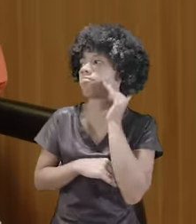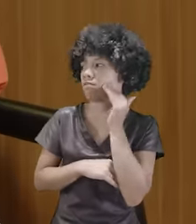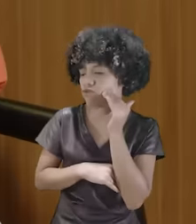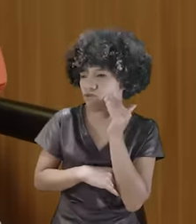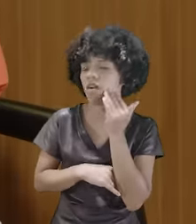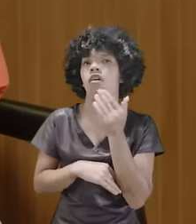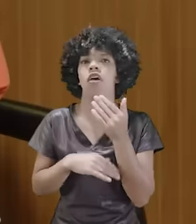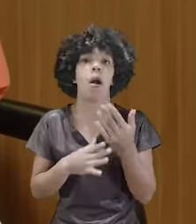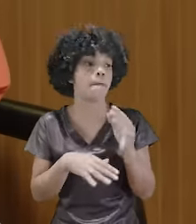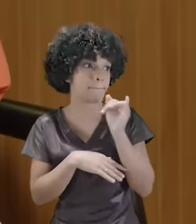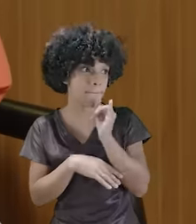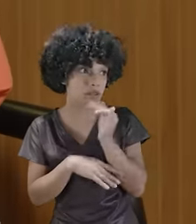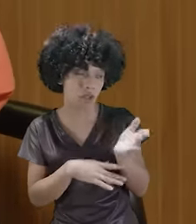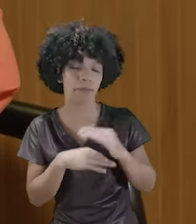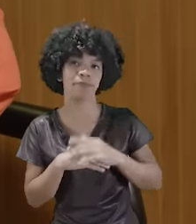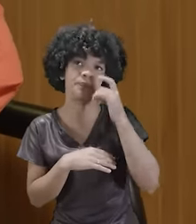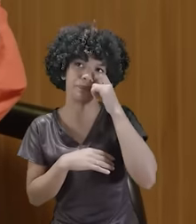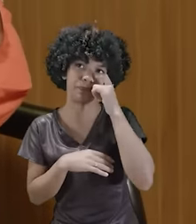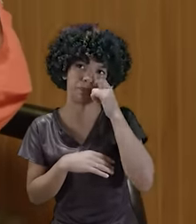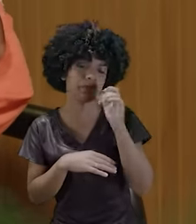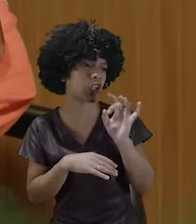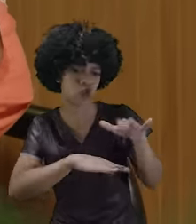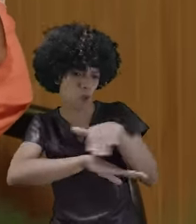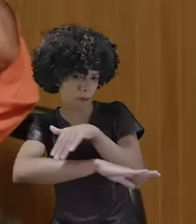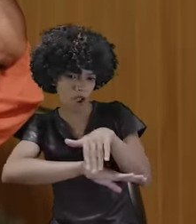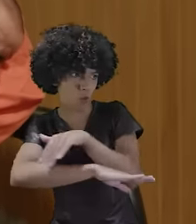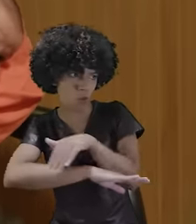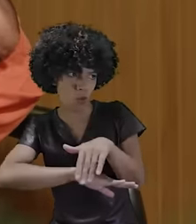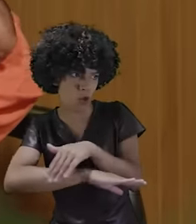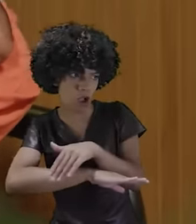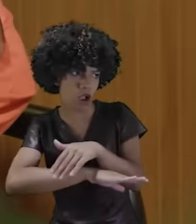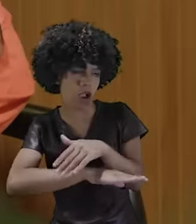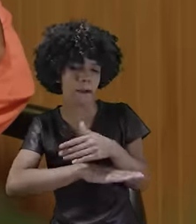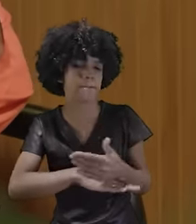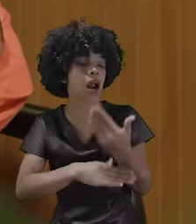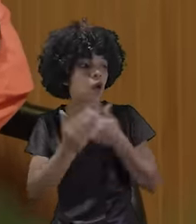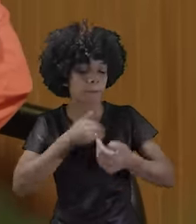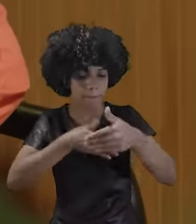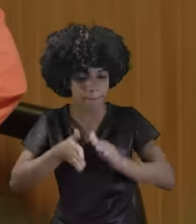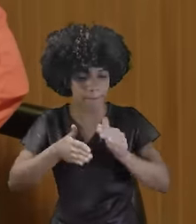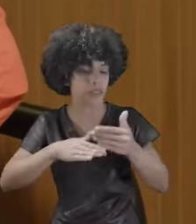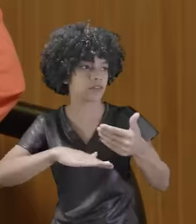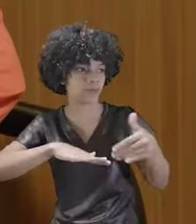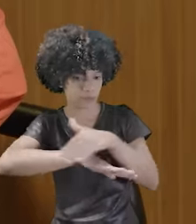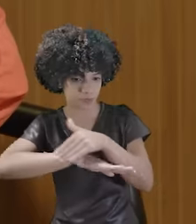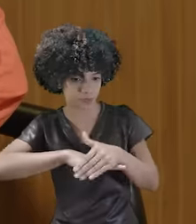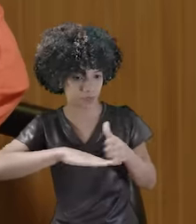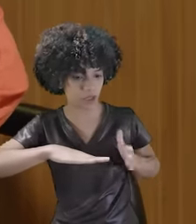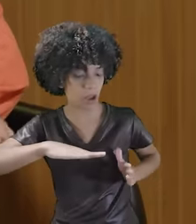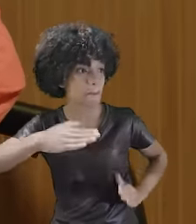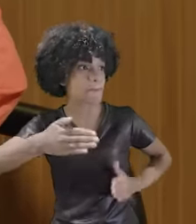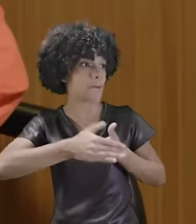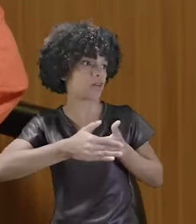voltava Aí eles corta o tava só uma rua para entrar o alimento aos para outro lado e eles cortam